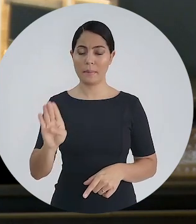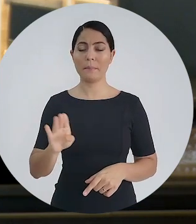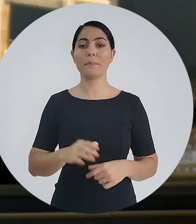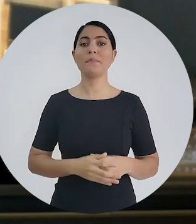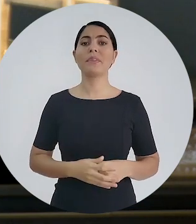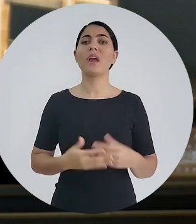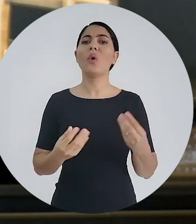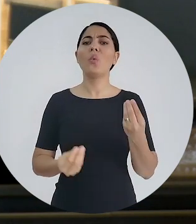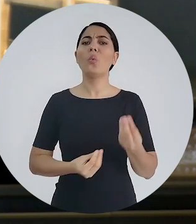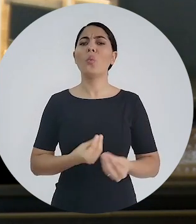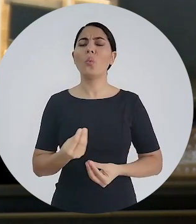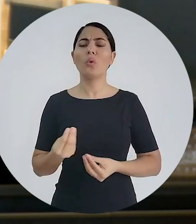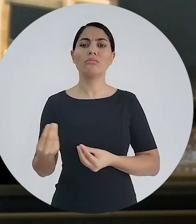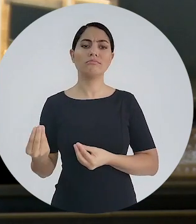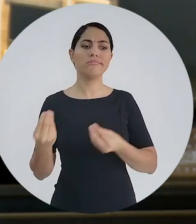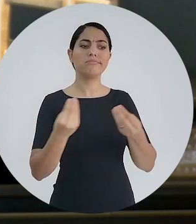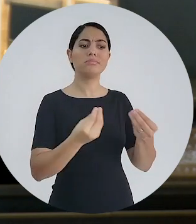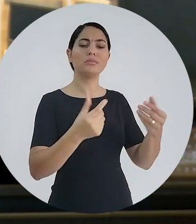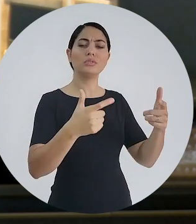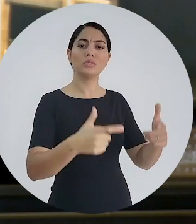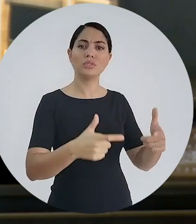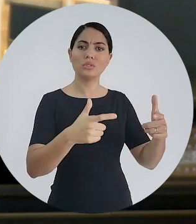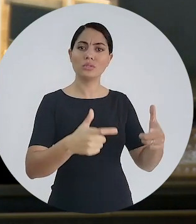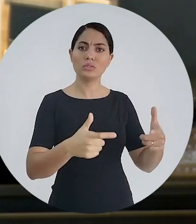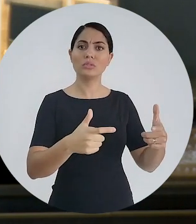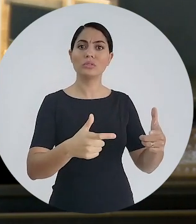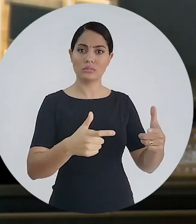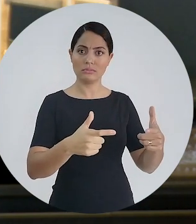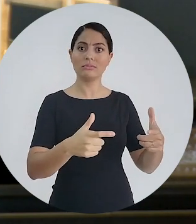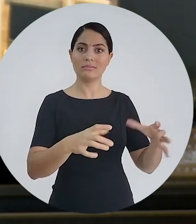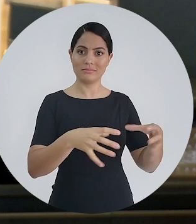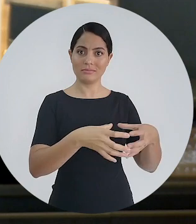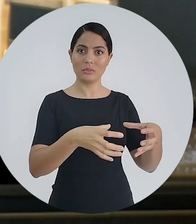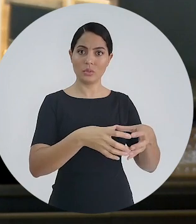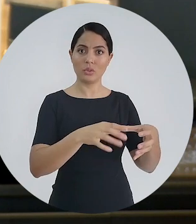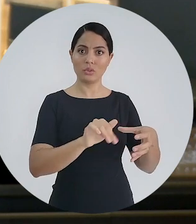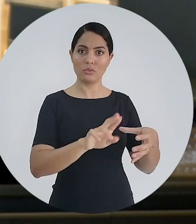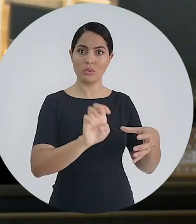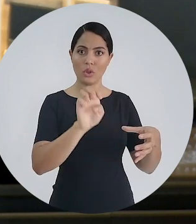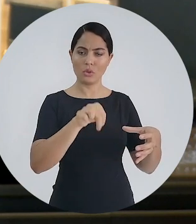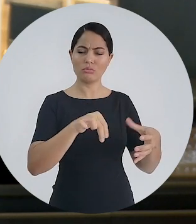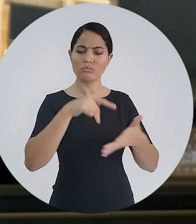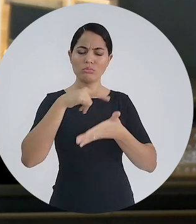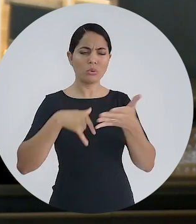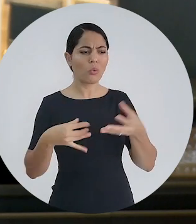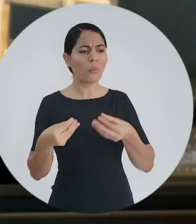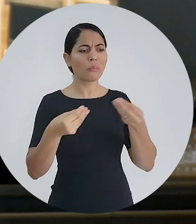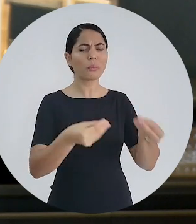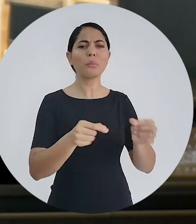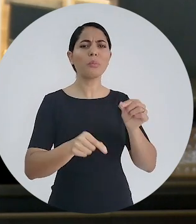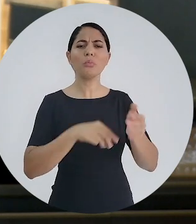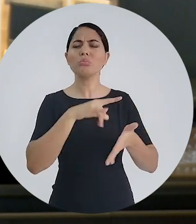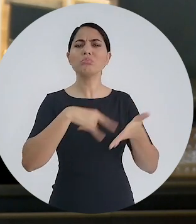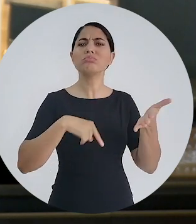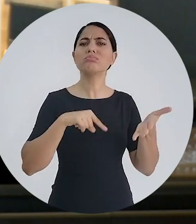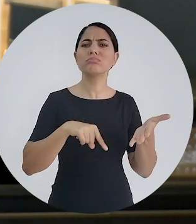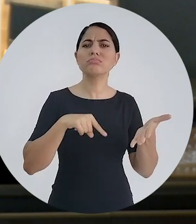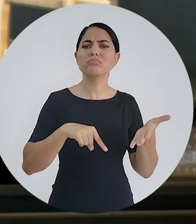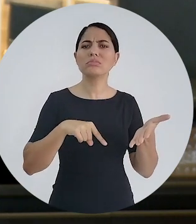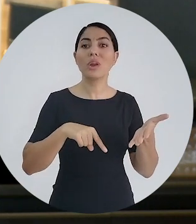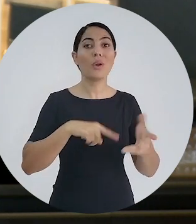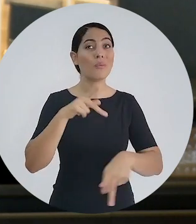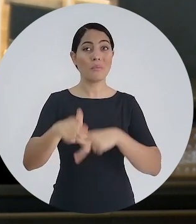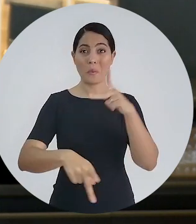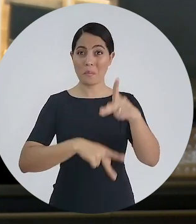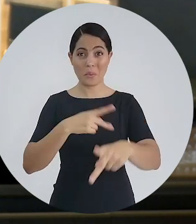entregaram ao coordenador do Fórum Nacional de Governadores, Wellington Dias, o documento intitulado O Povo Não Pode